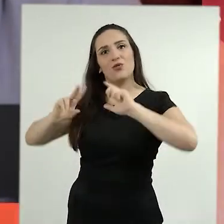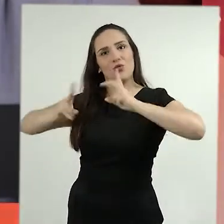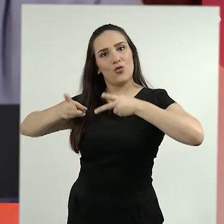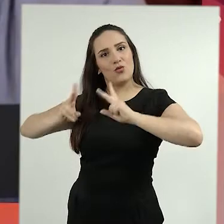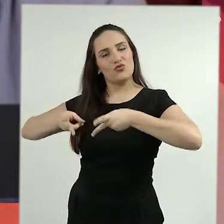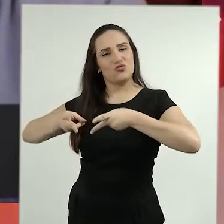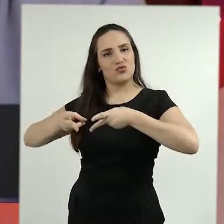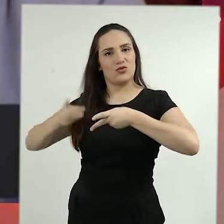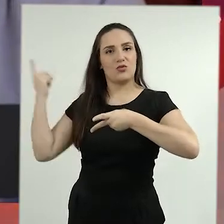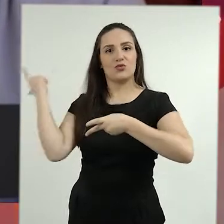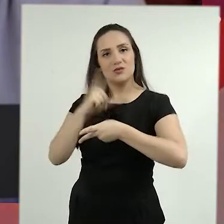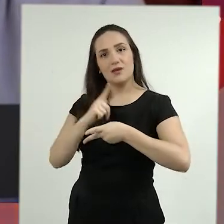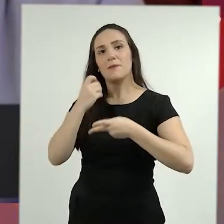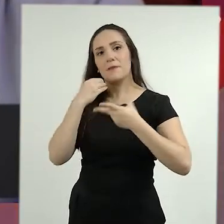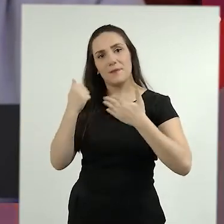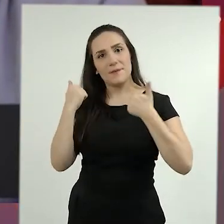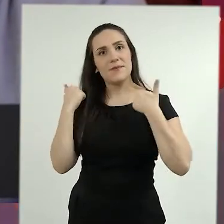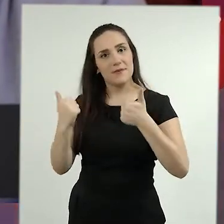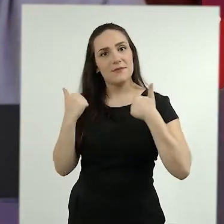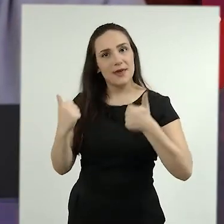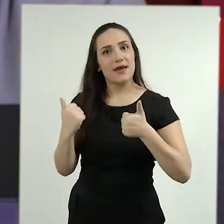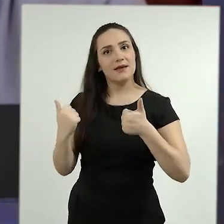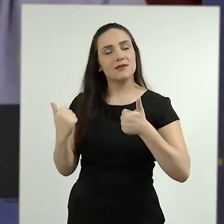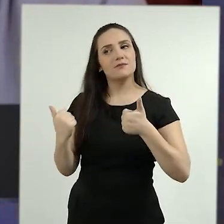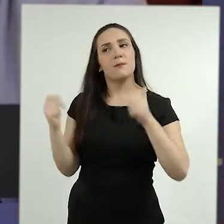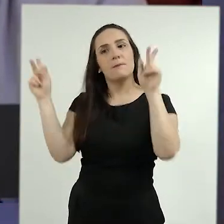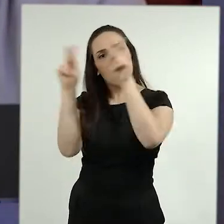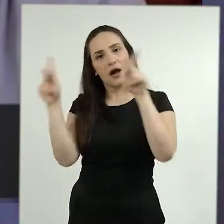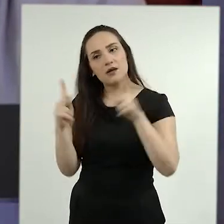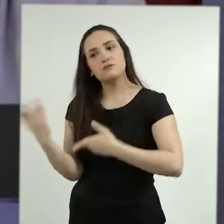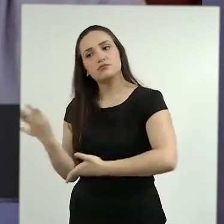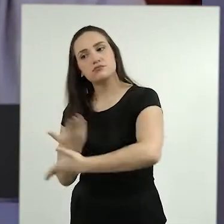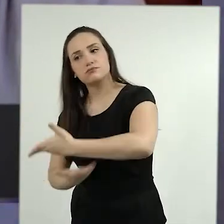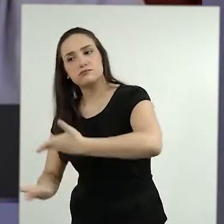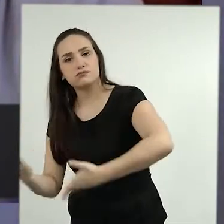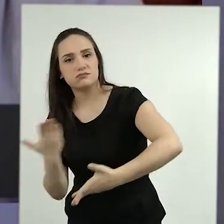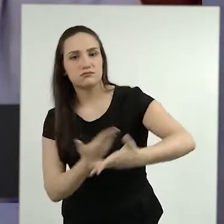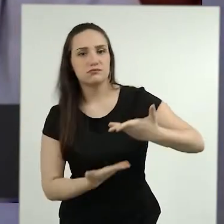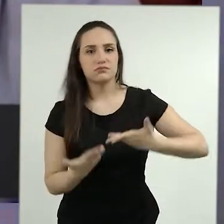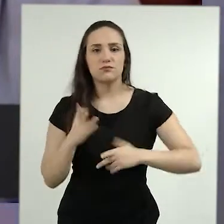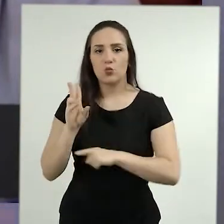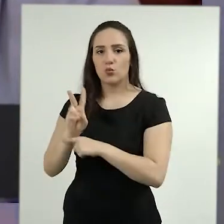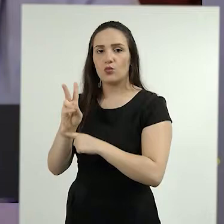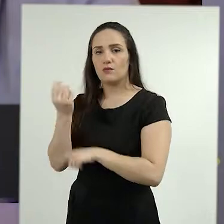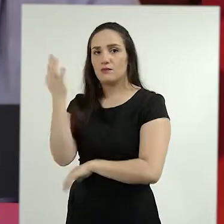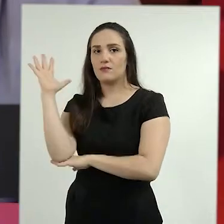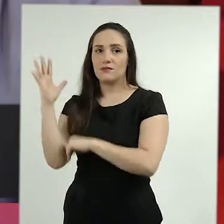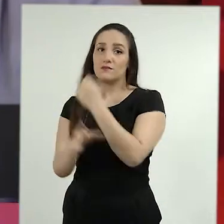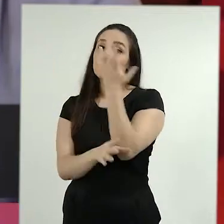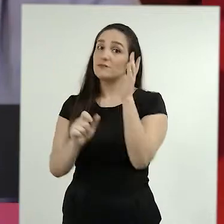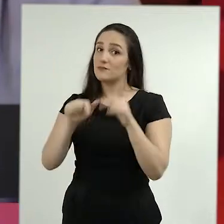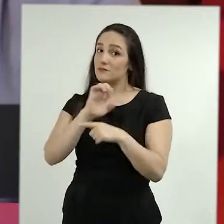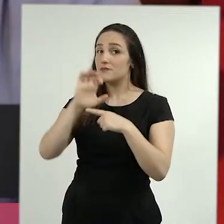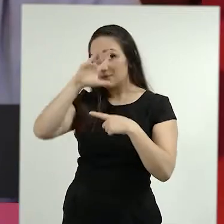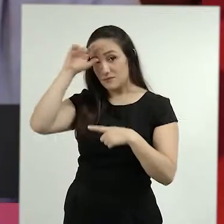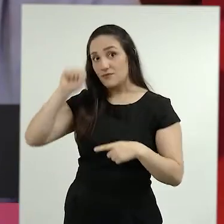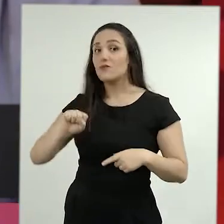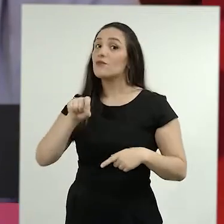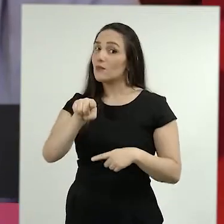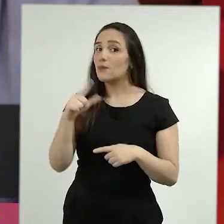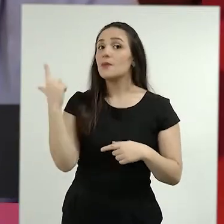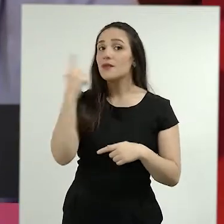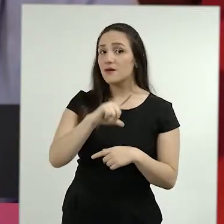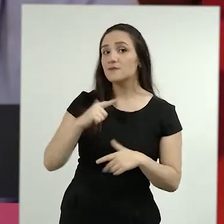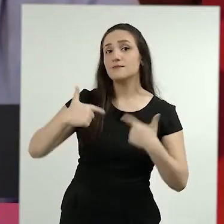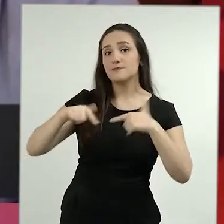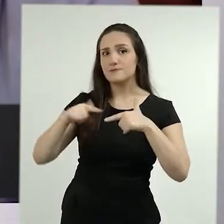de vocês para que tudo continue funcionando harmonicamente e que aqui em Mato Grosso do Sul, especialmente,